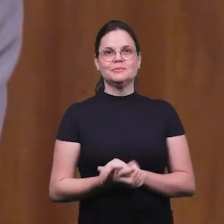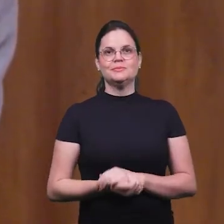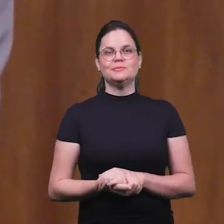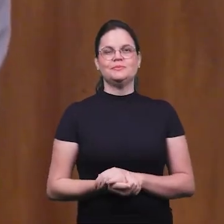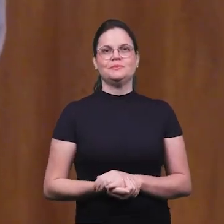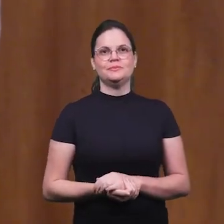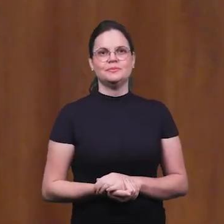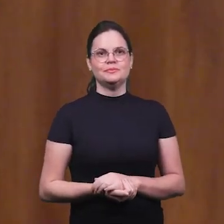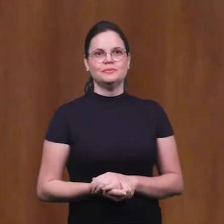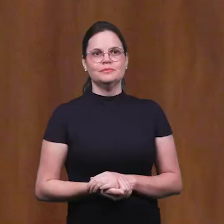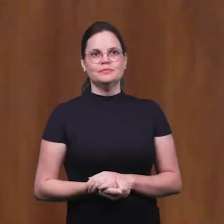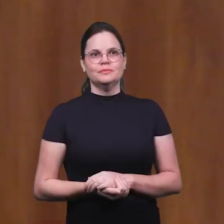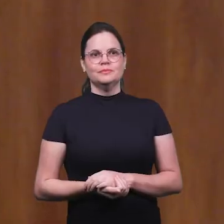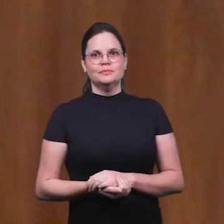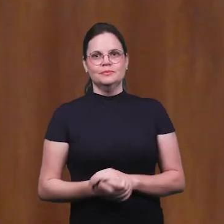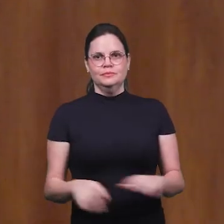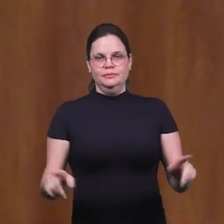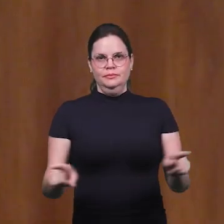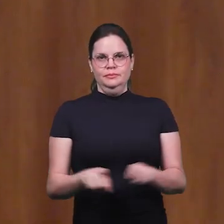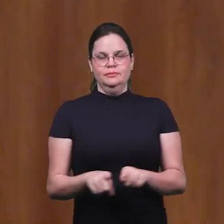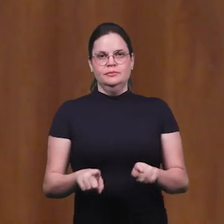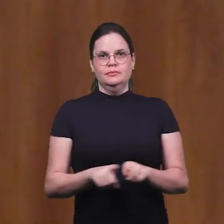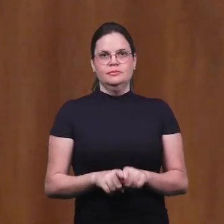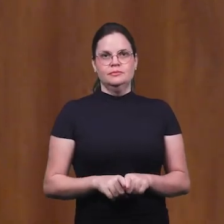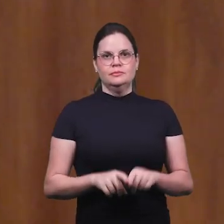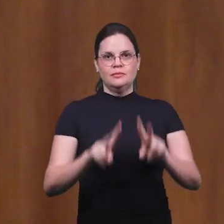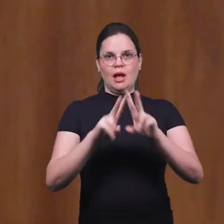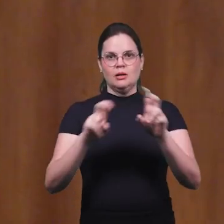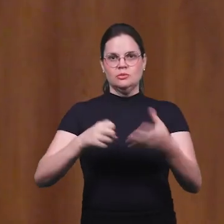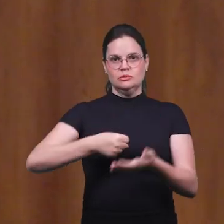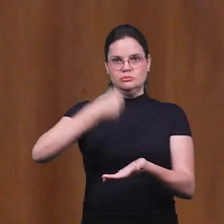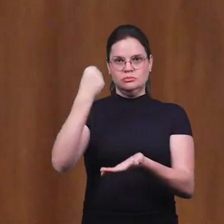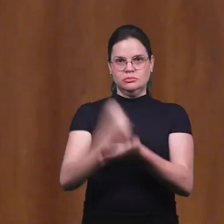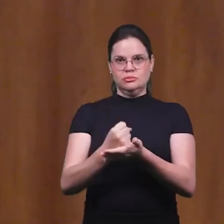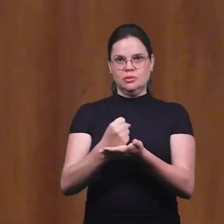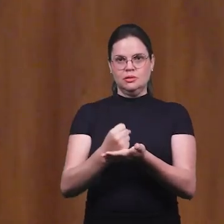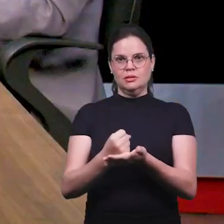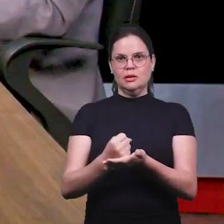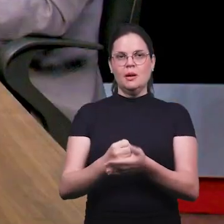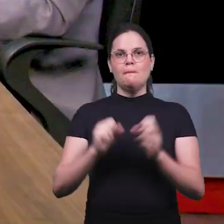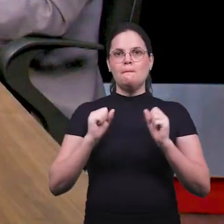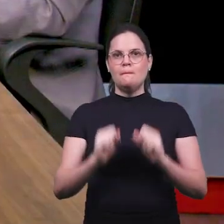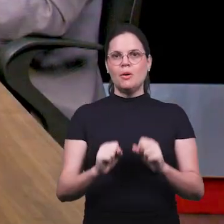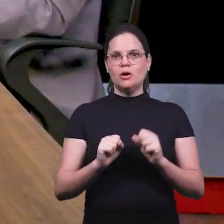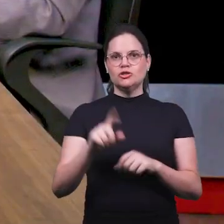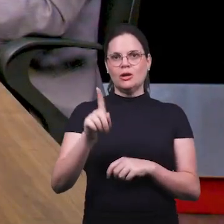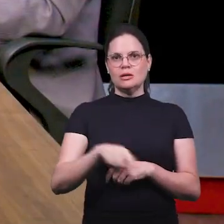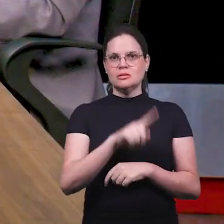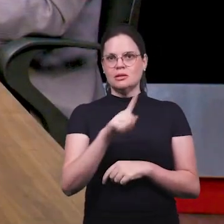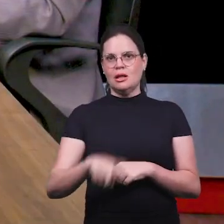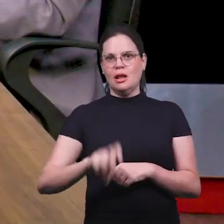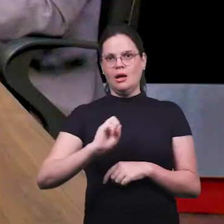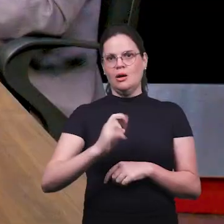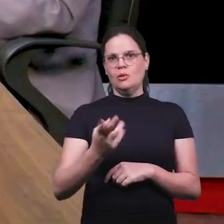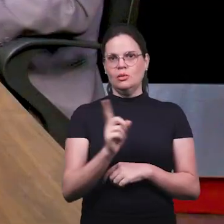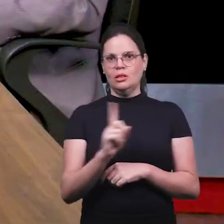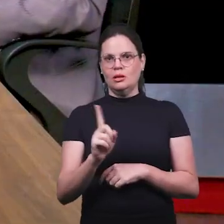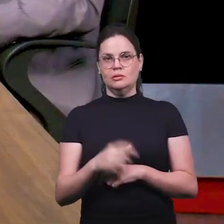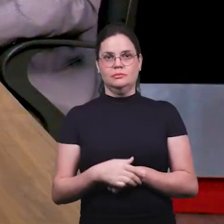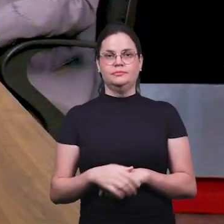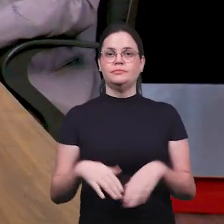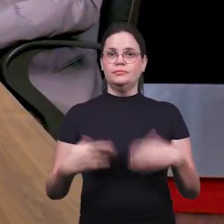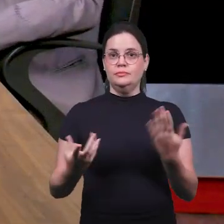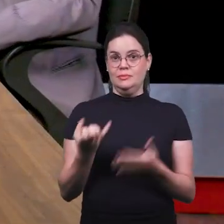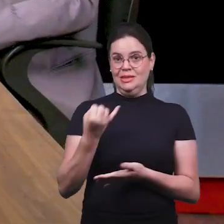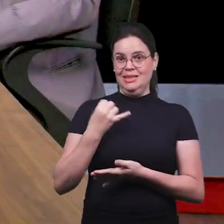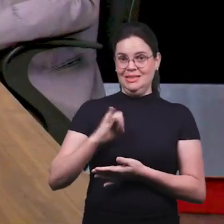agora o testamento, pastor Rafael, ele é irrevogável, de fato? O testamento, uma vez